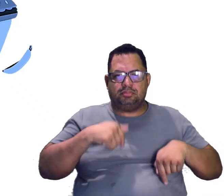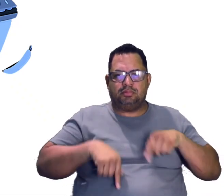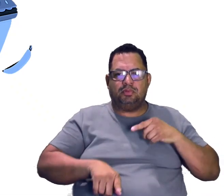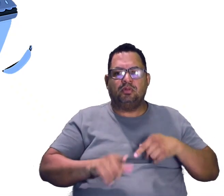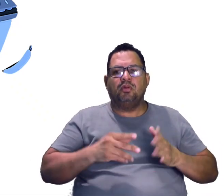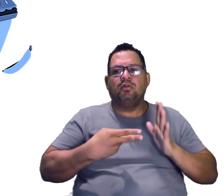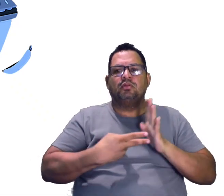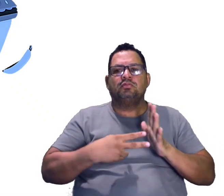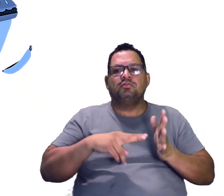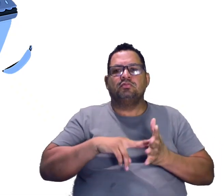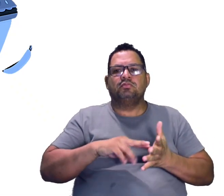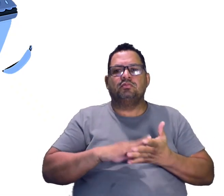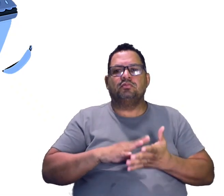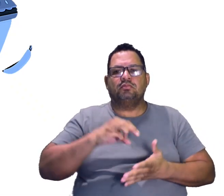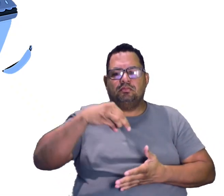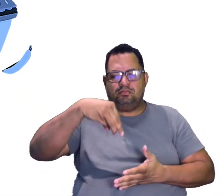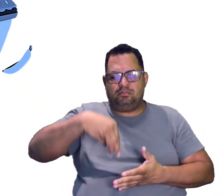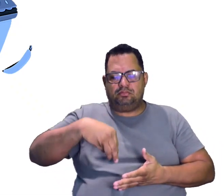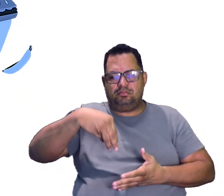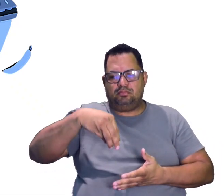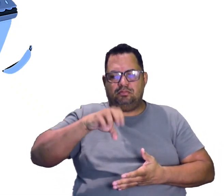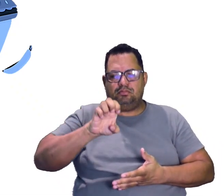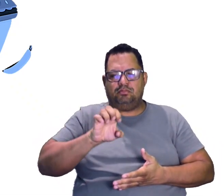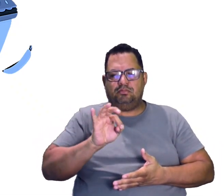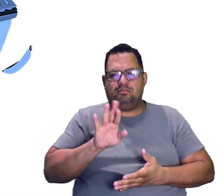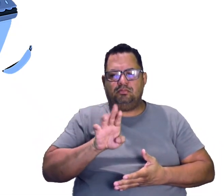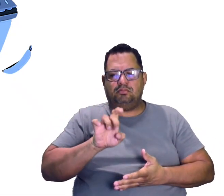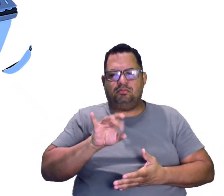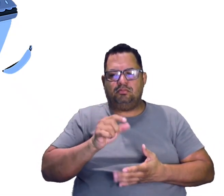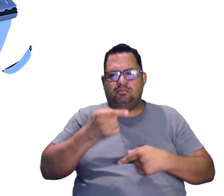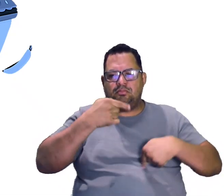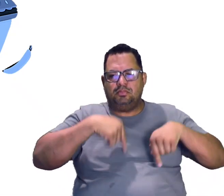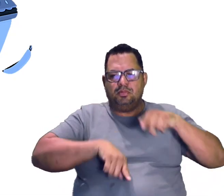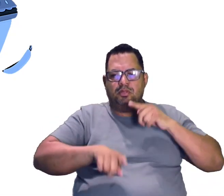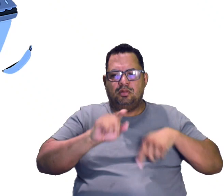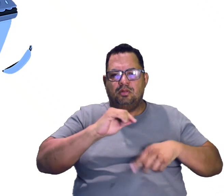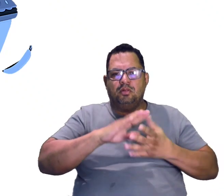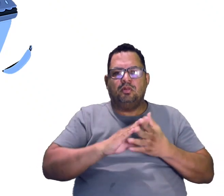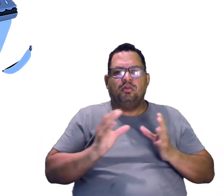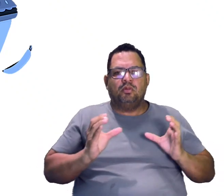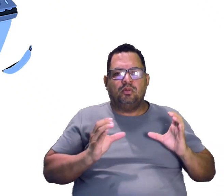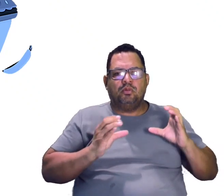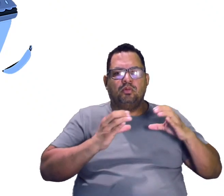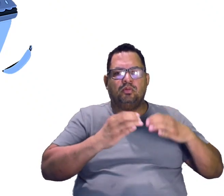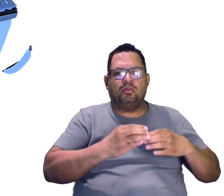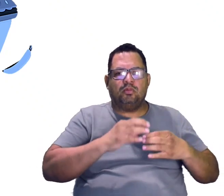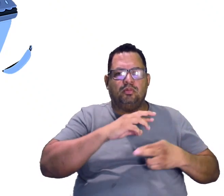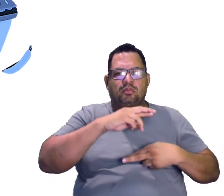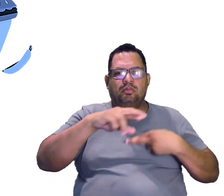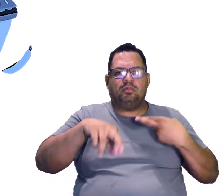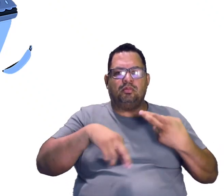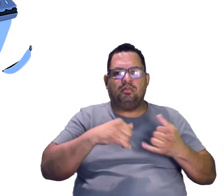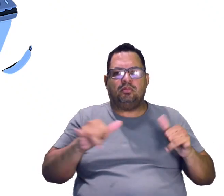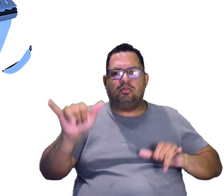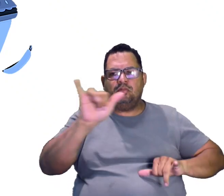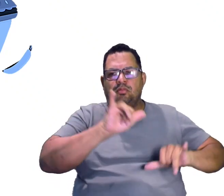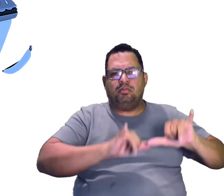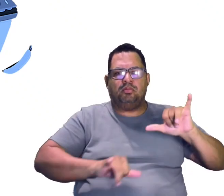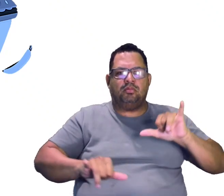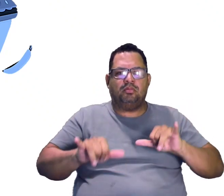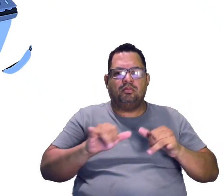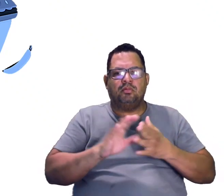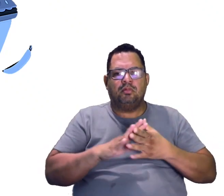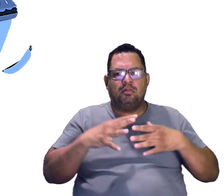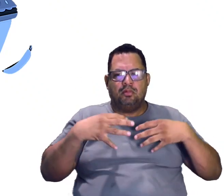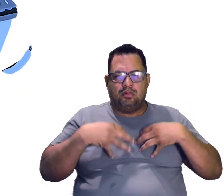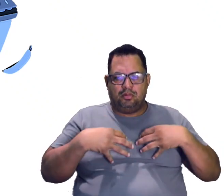que significa metabolismo? É um conjunto de reações químicas que se processam em um